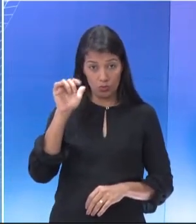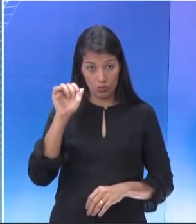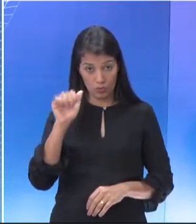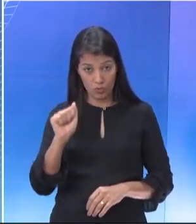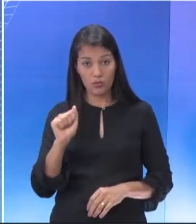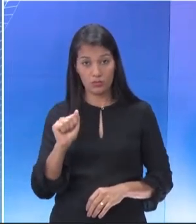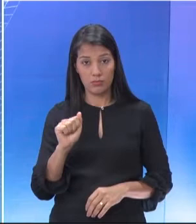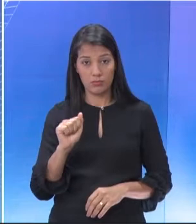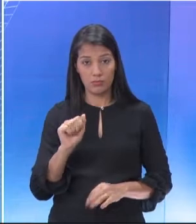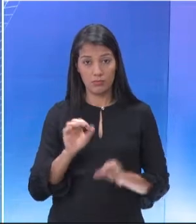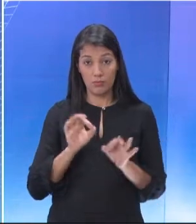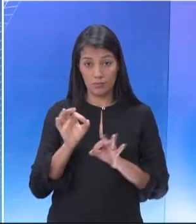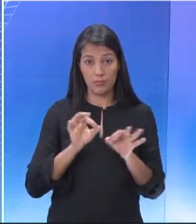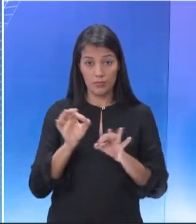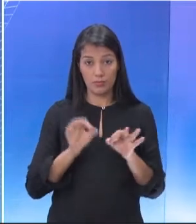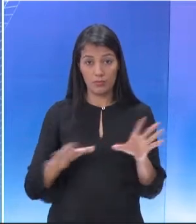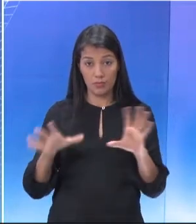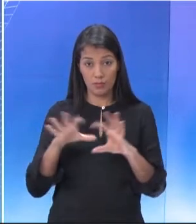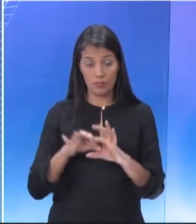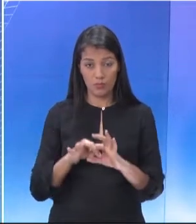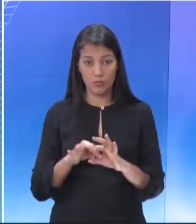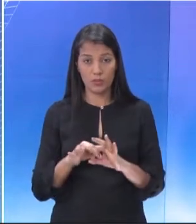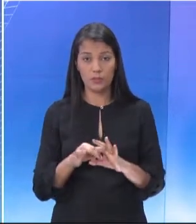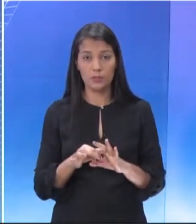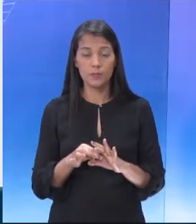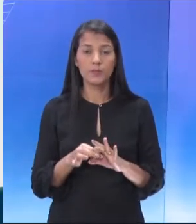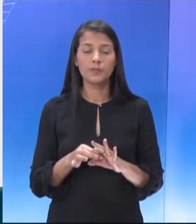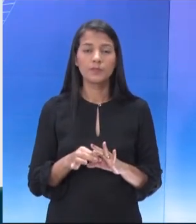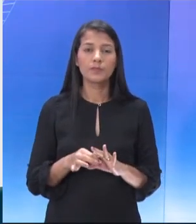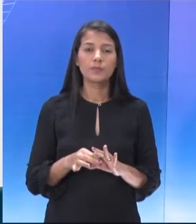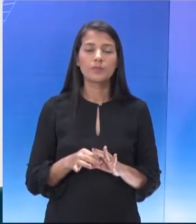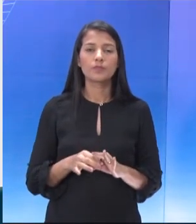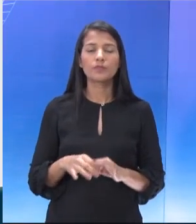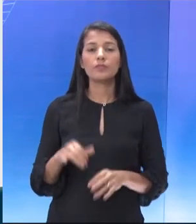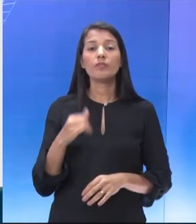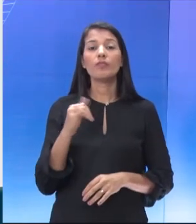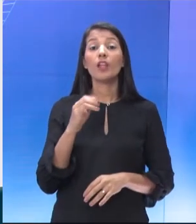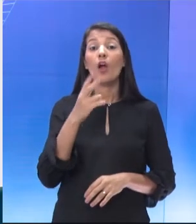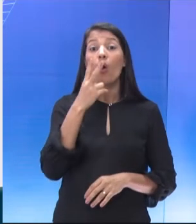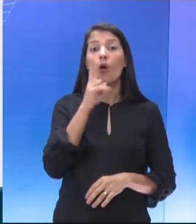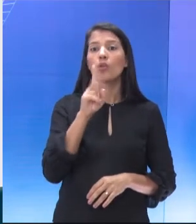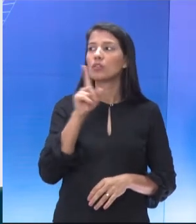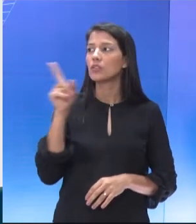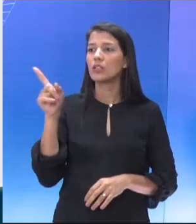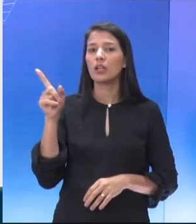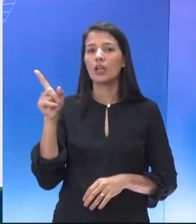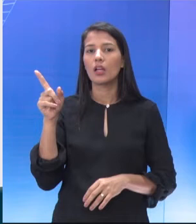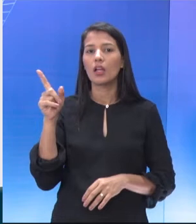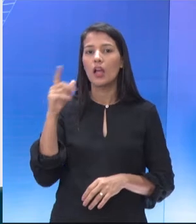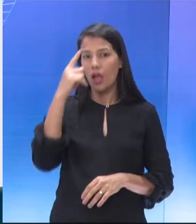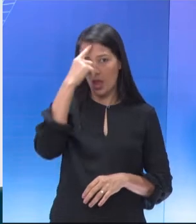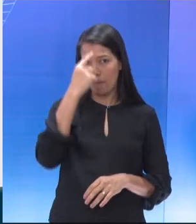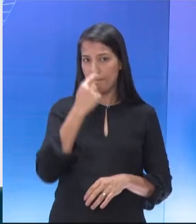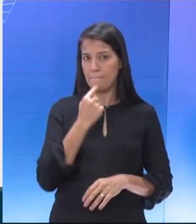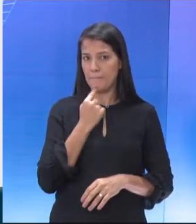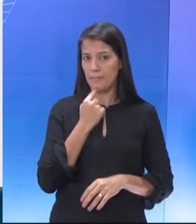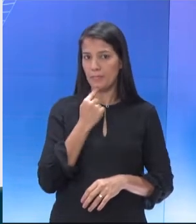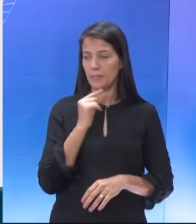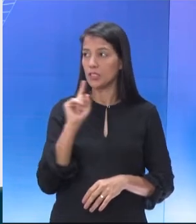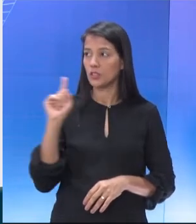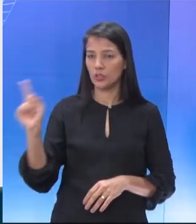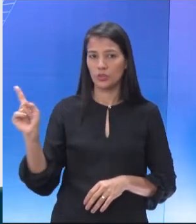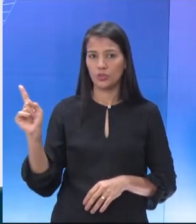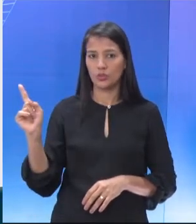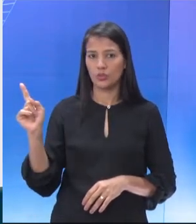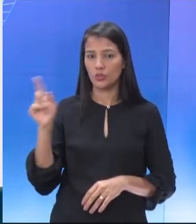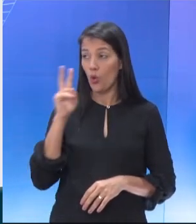nas células. Se você olhar o desenho aí, dá uma olhada no desenho aí que a gente tem para vocês. Você vê que a gente